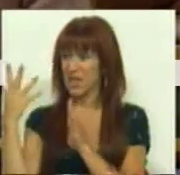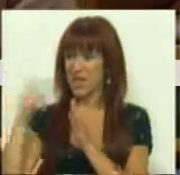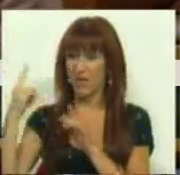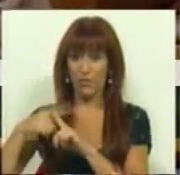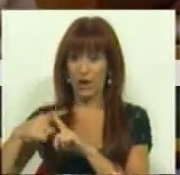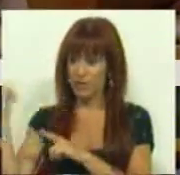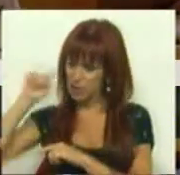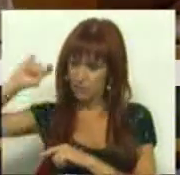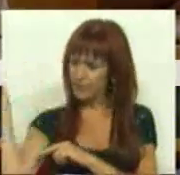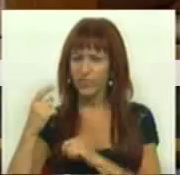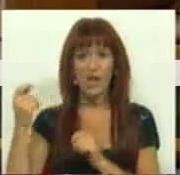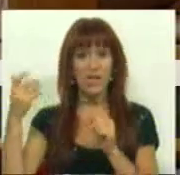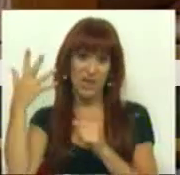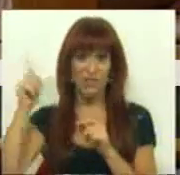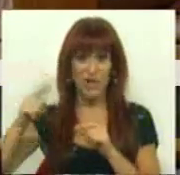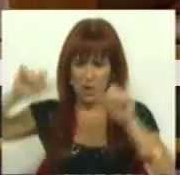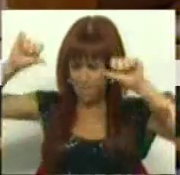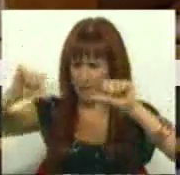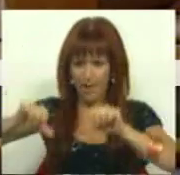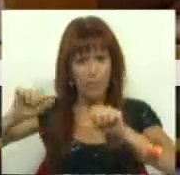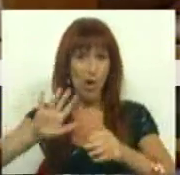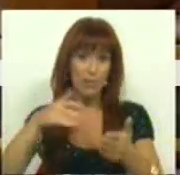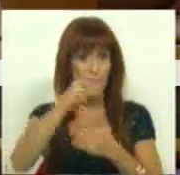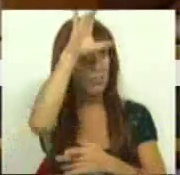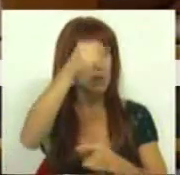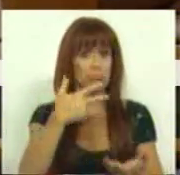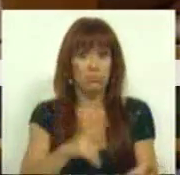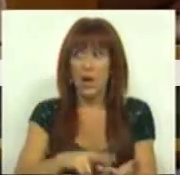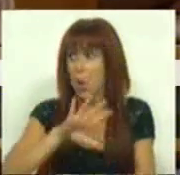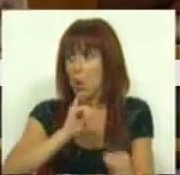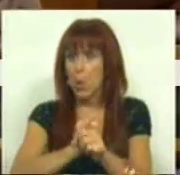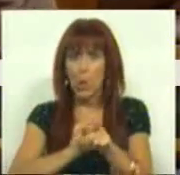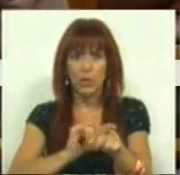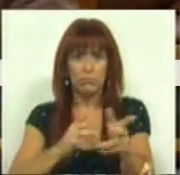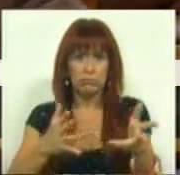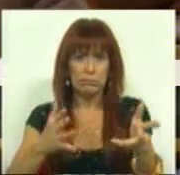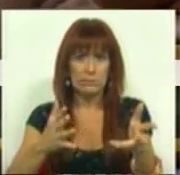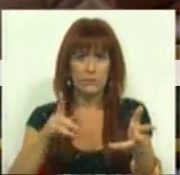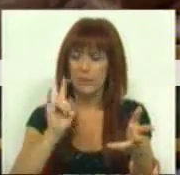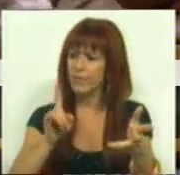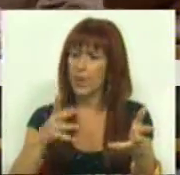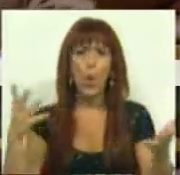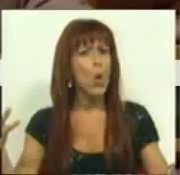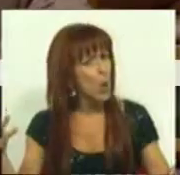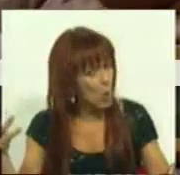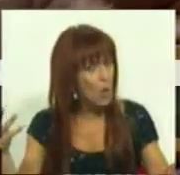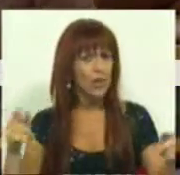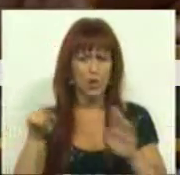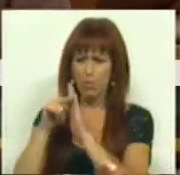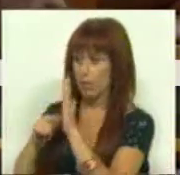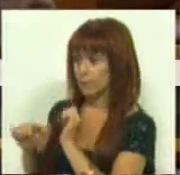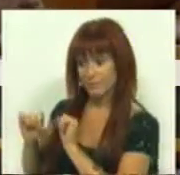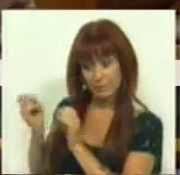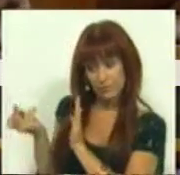vezes revisto e 5 vezes piorado, a proposta do Governo é, na verdade, uma outra. É de que aquilo que no